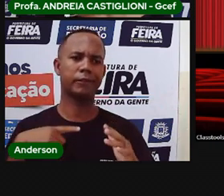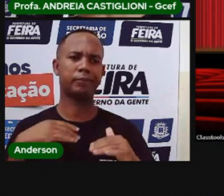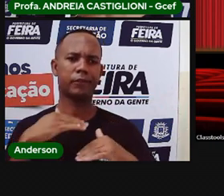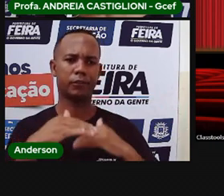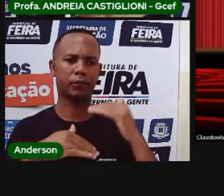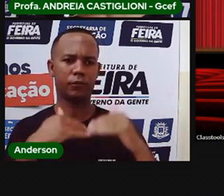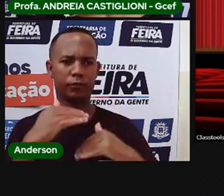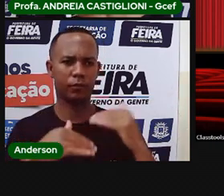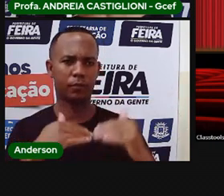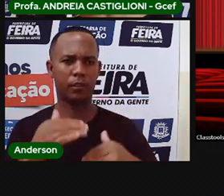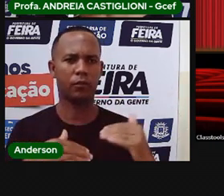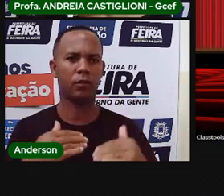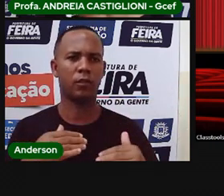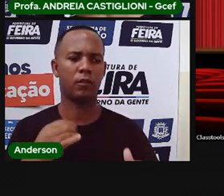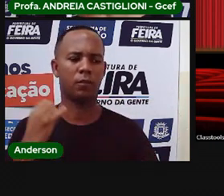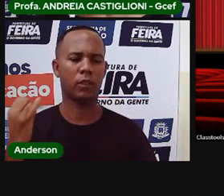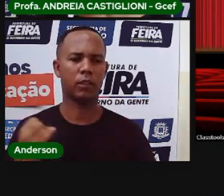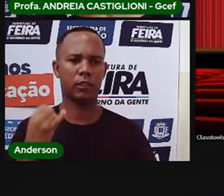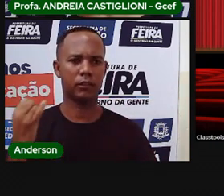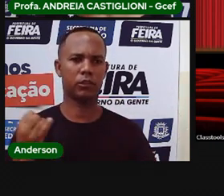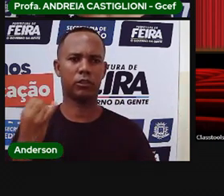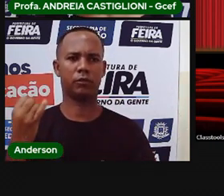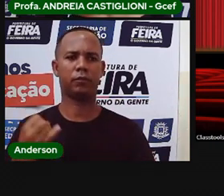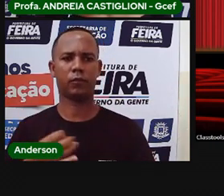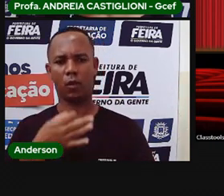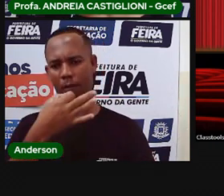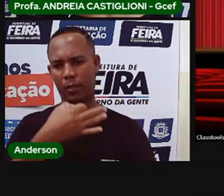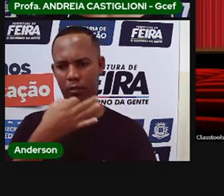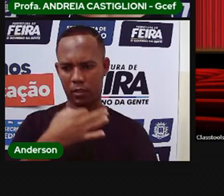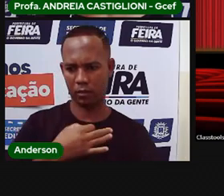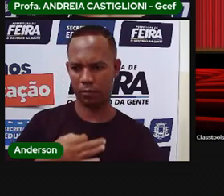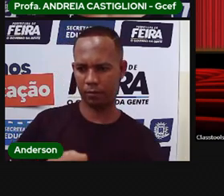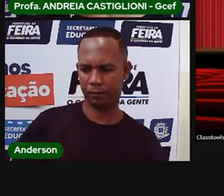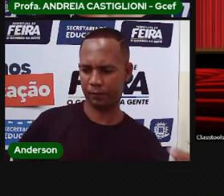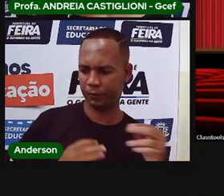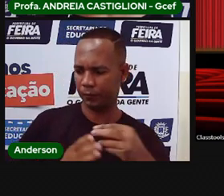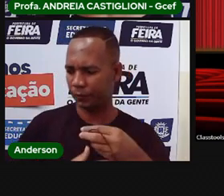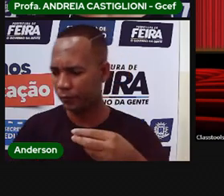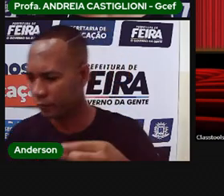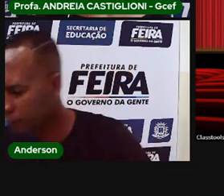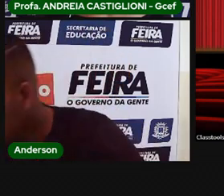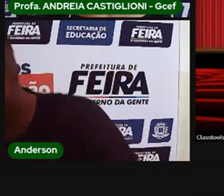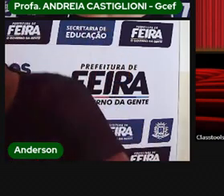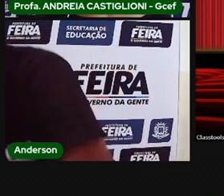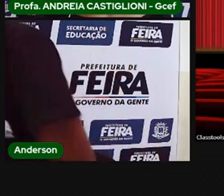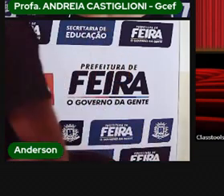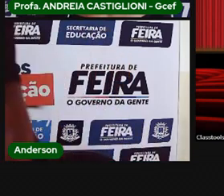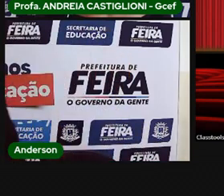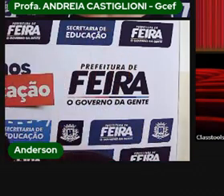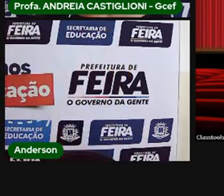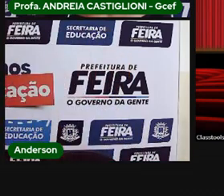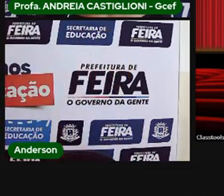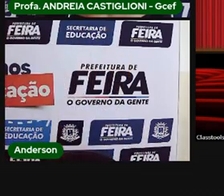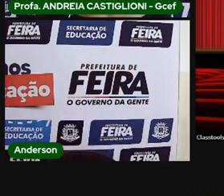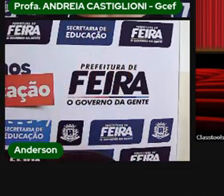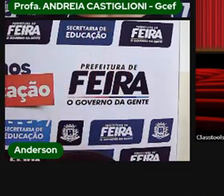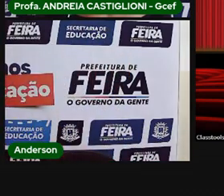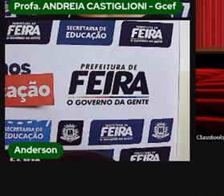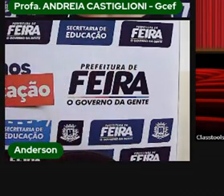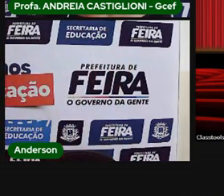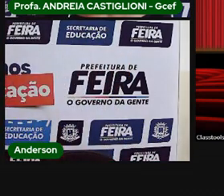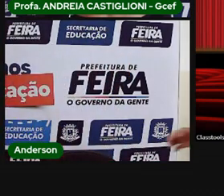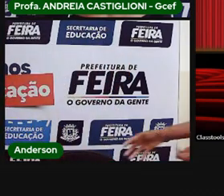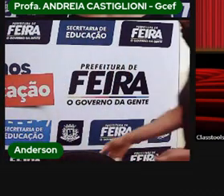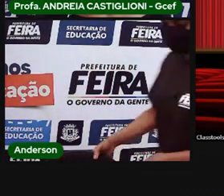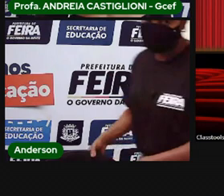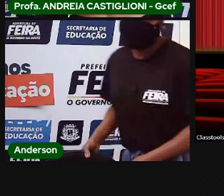outro. Então, isso são as minhas dicas de engajamento, né? Você está sendo sempre você, mostrando ser você para as